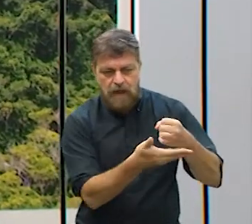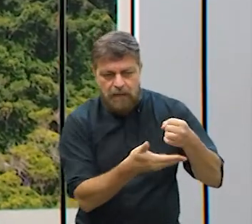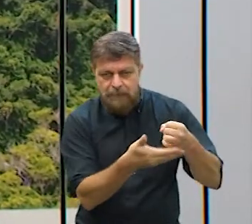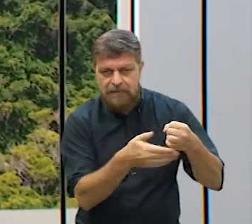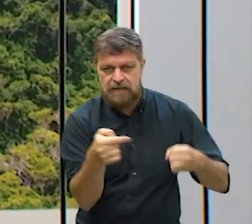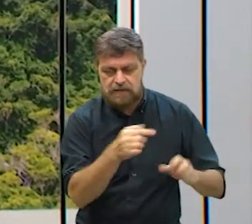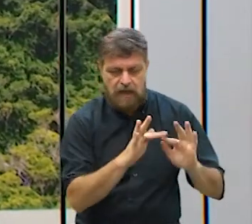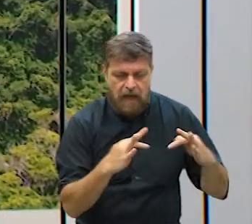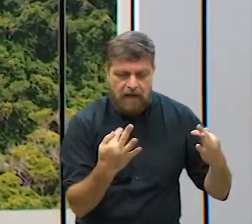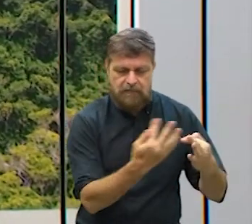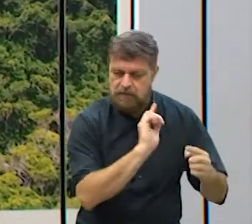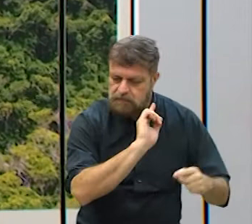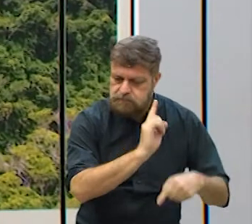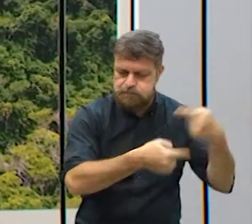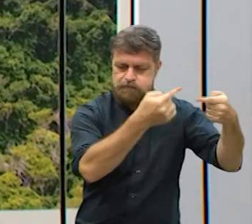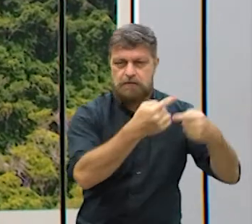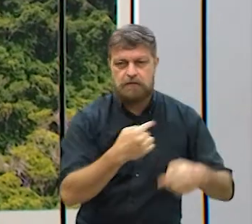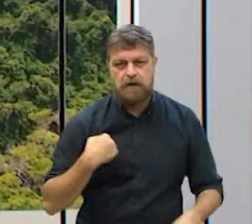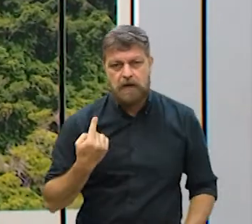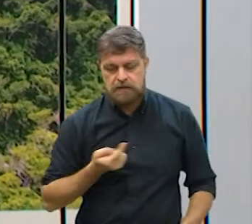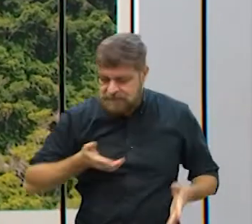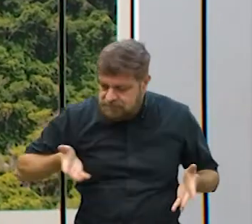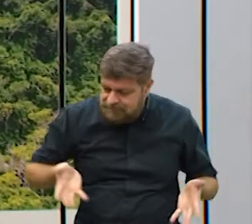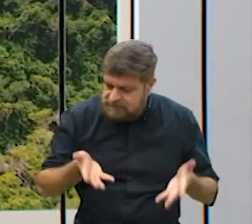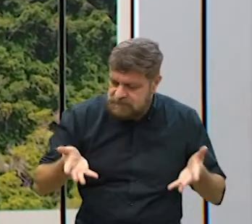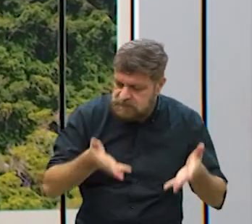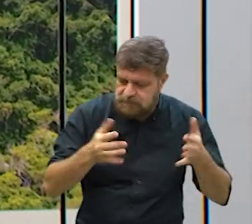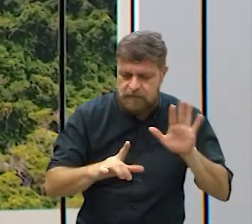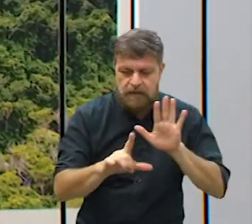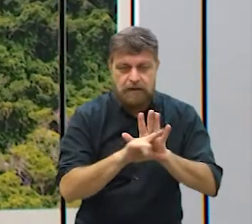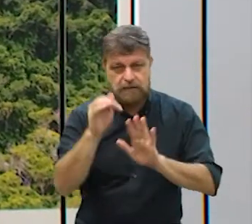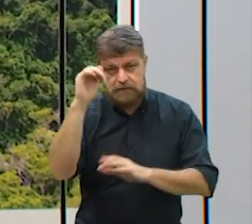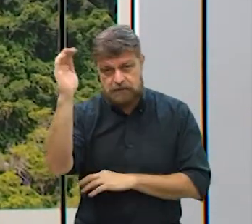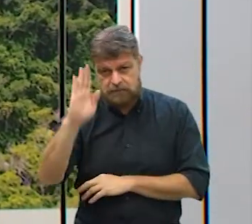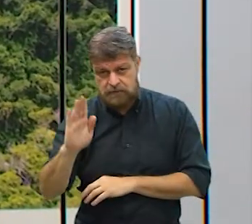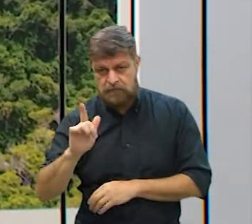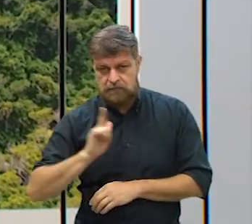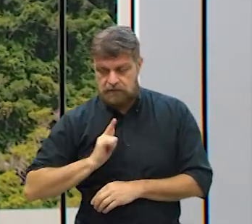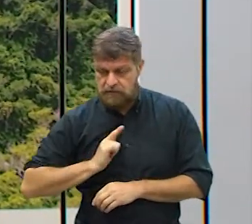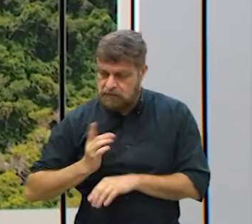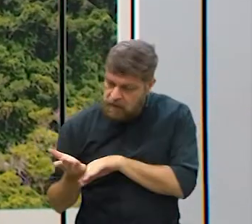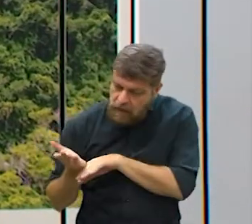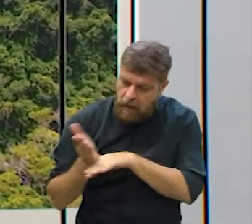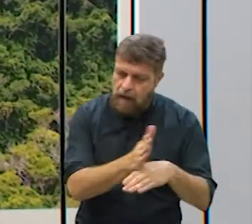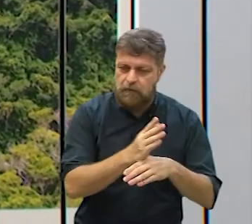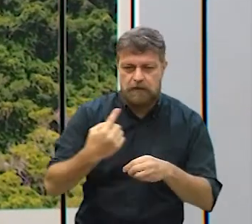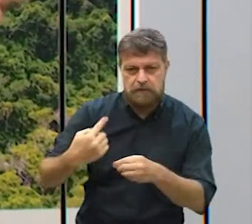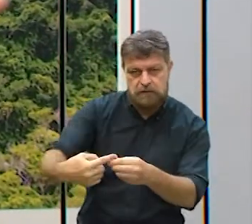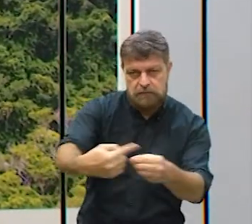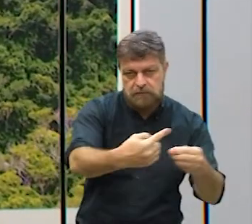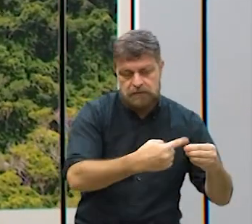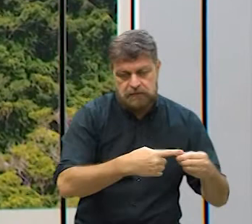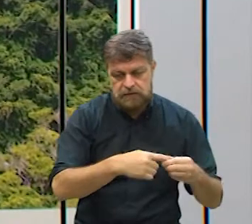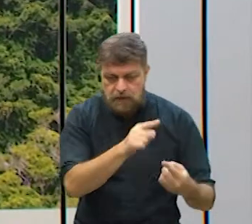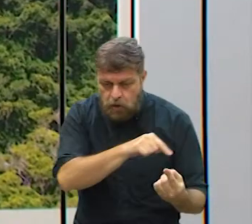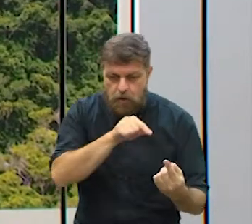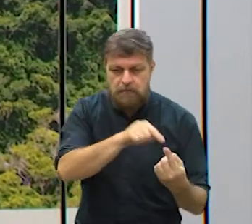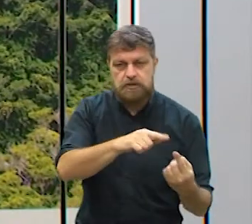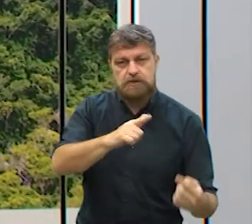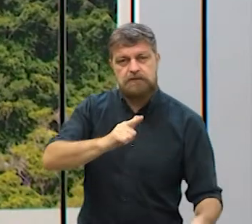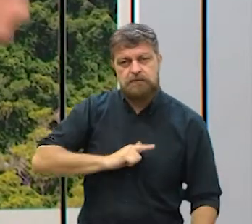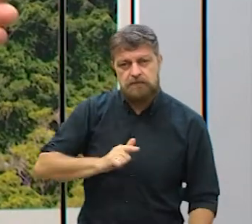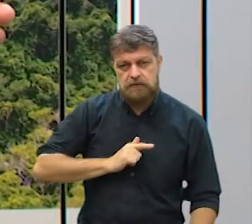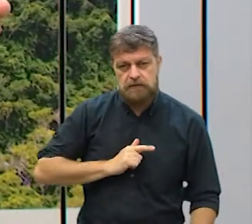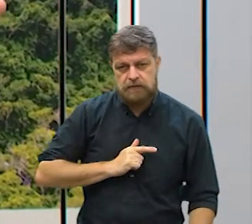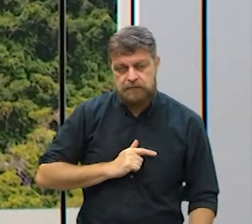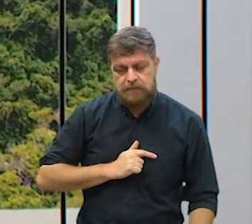traz grandes frutos. Nós temos que incentivar. E a lei federal tem que favorecer os municípios que têm essa intenção. E eu vejo